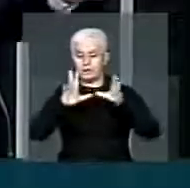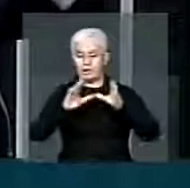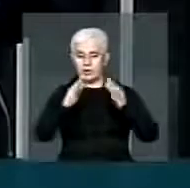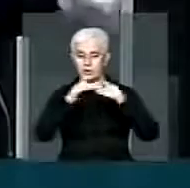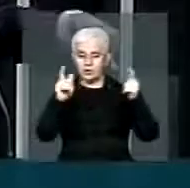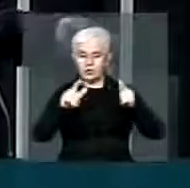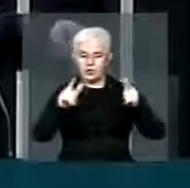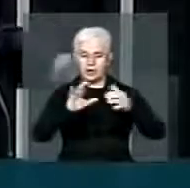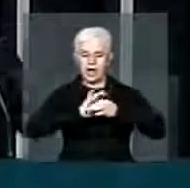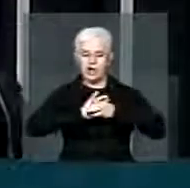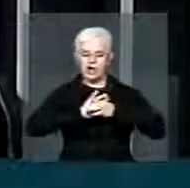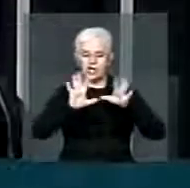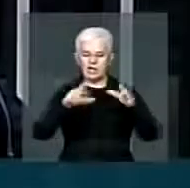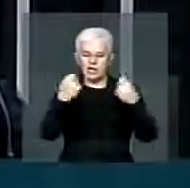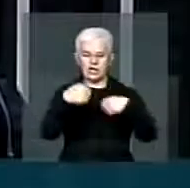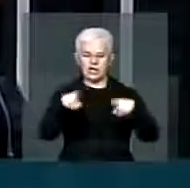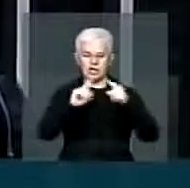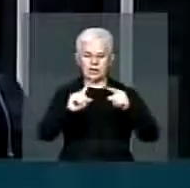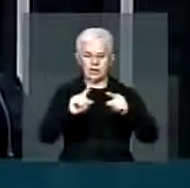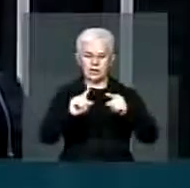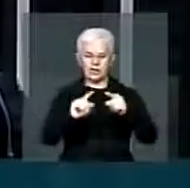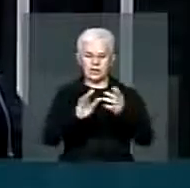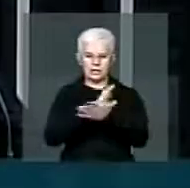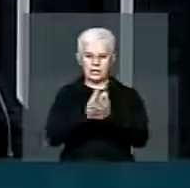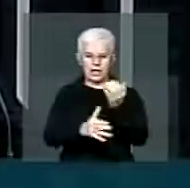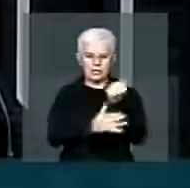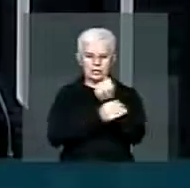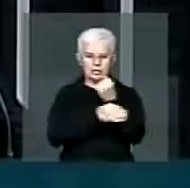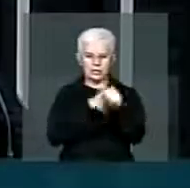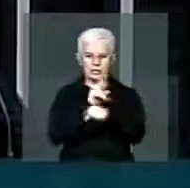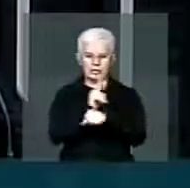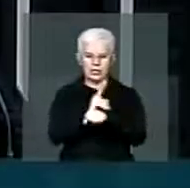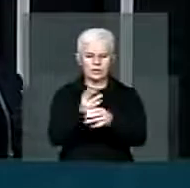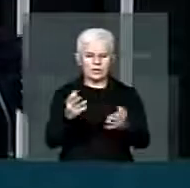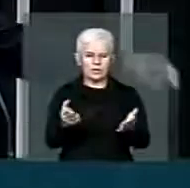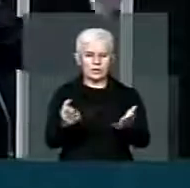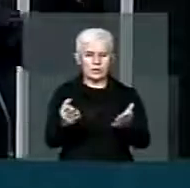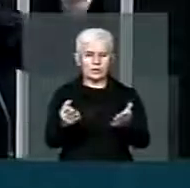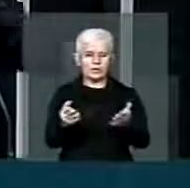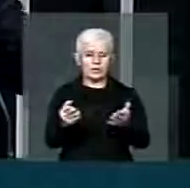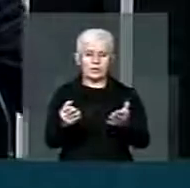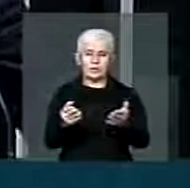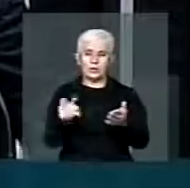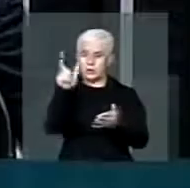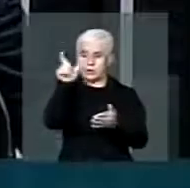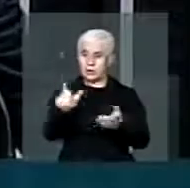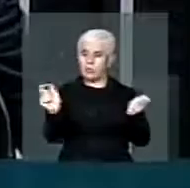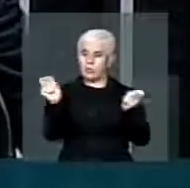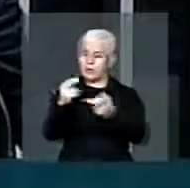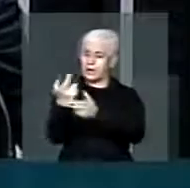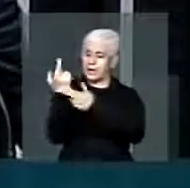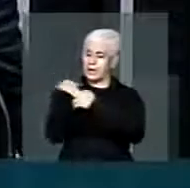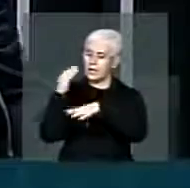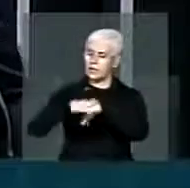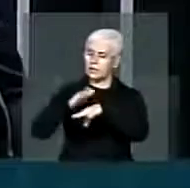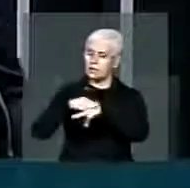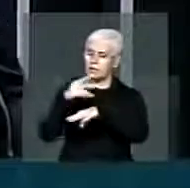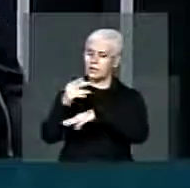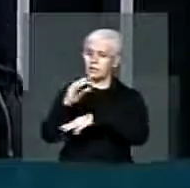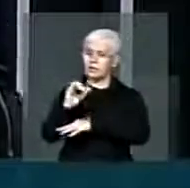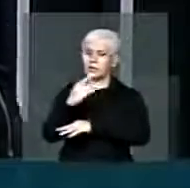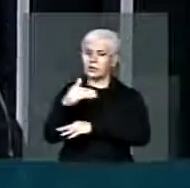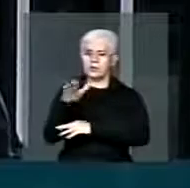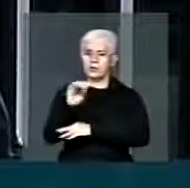regras básicas de segurança, que coloque em vida o risco das pessoas, ele poderá ser responsabilizado por crime de